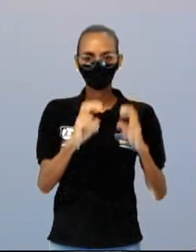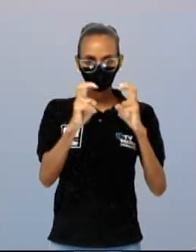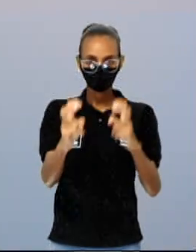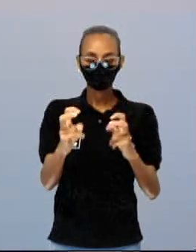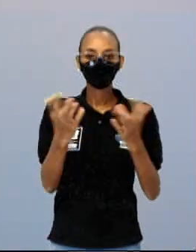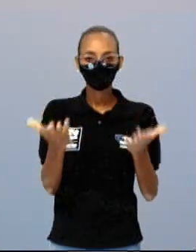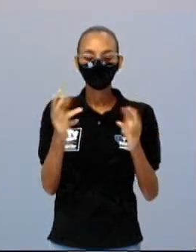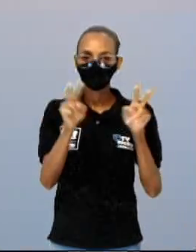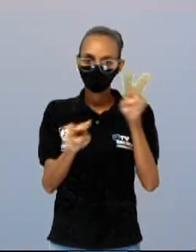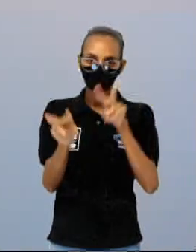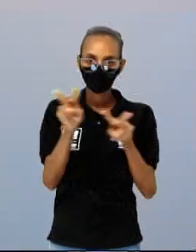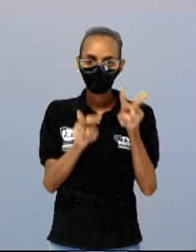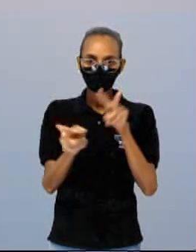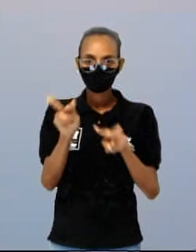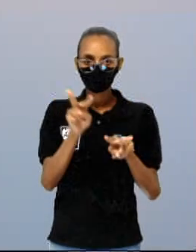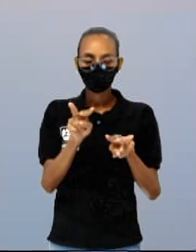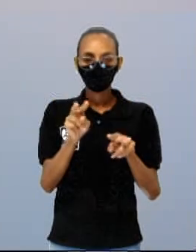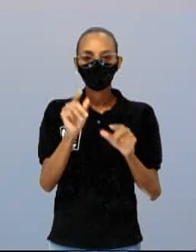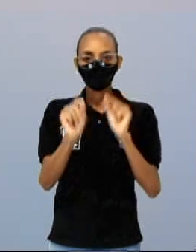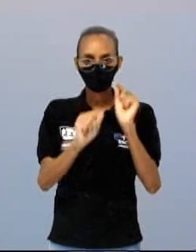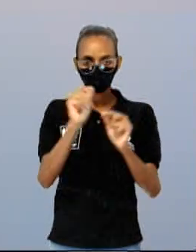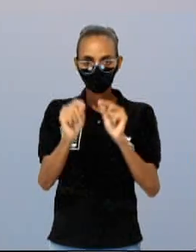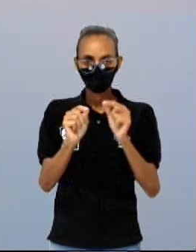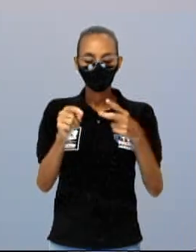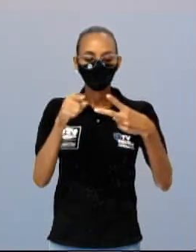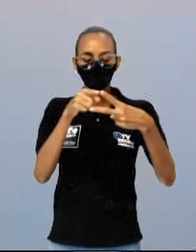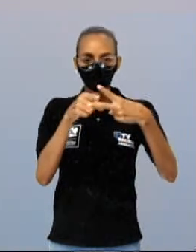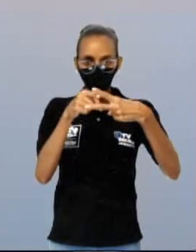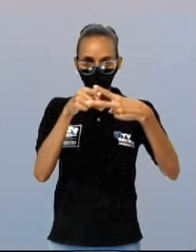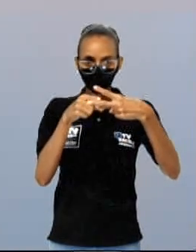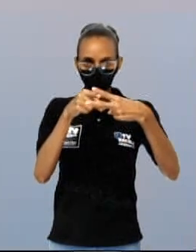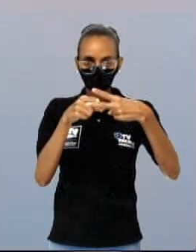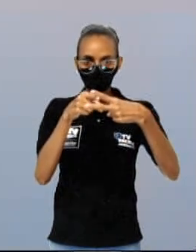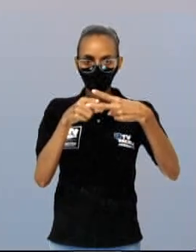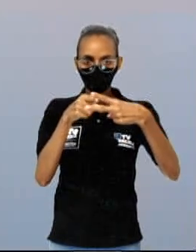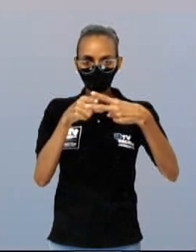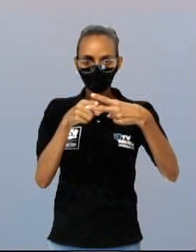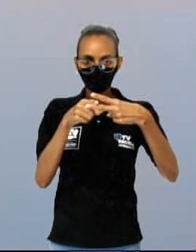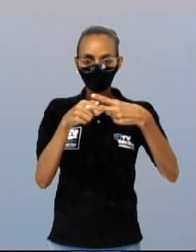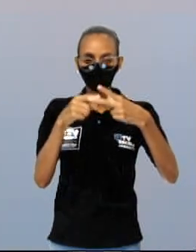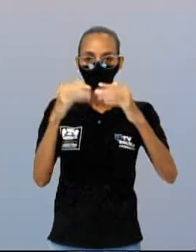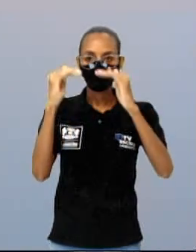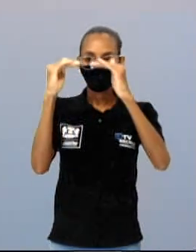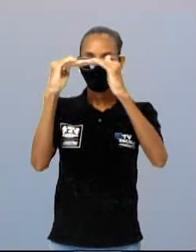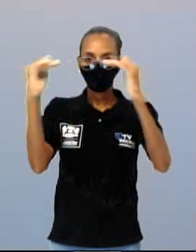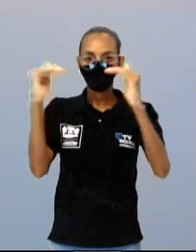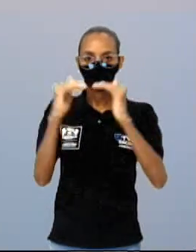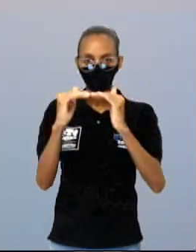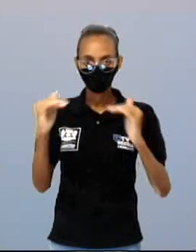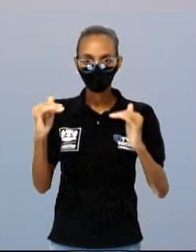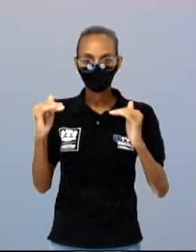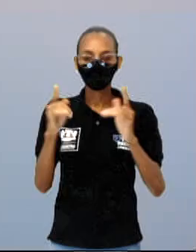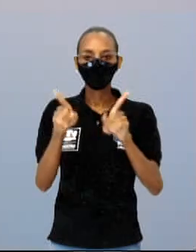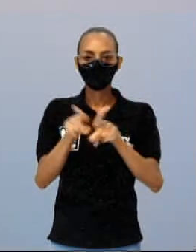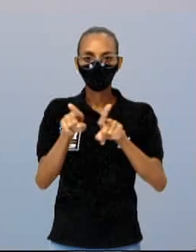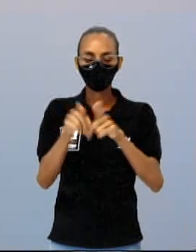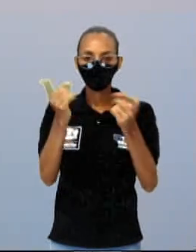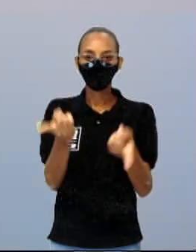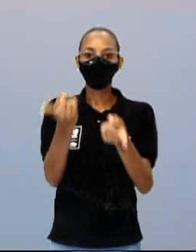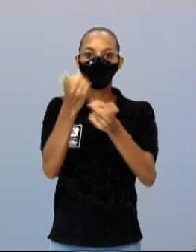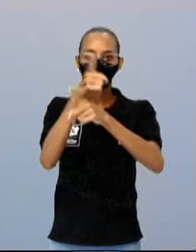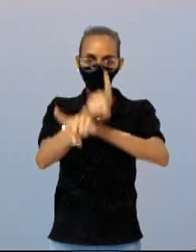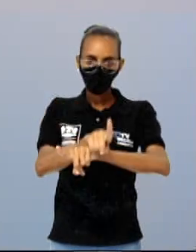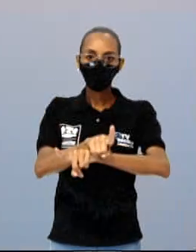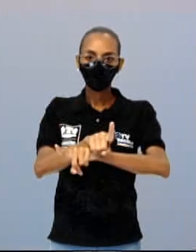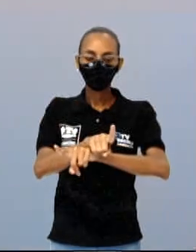então? Que, assim como os ângulos correspondentes e assim como os ângulos opostos pelo vértice, os ângulos